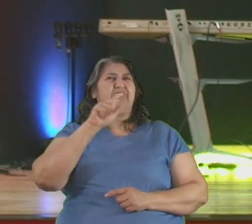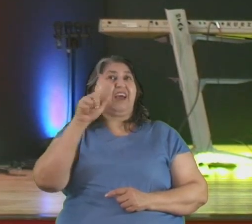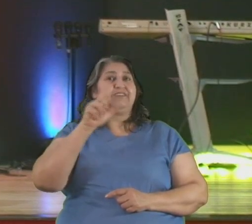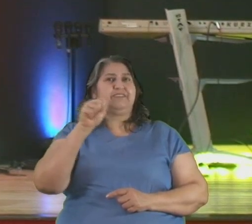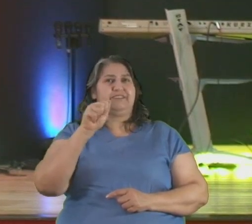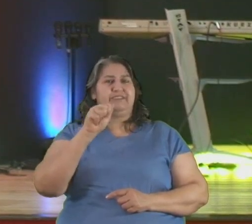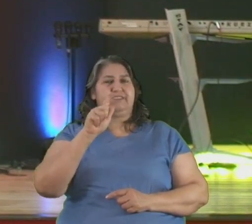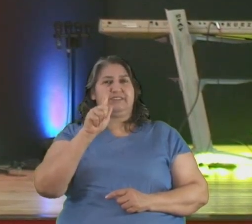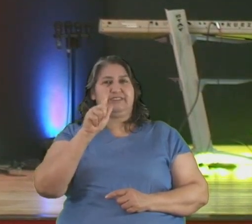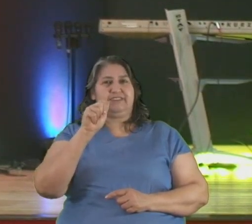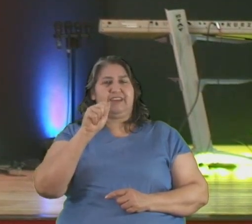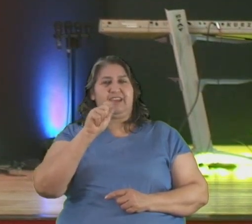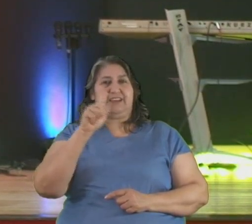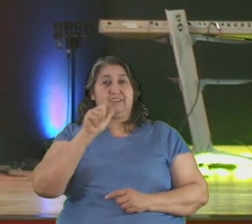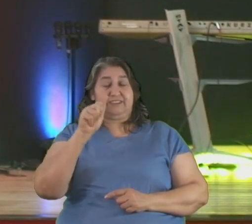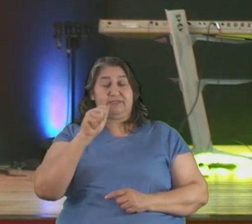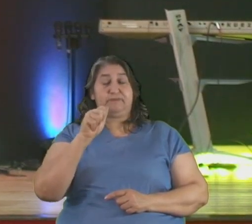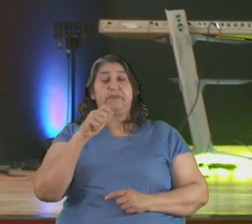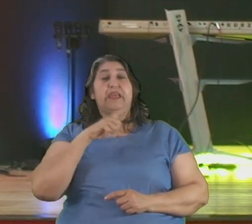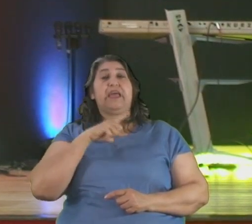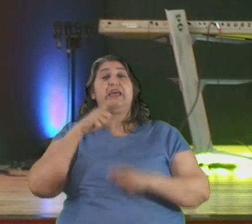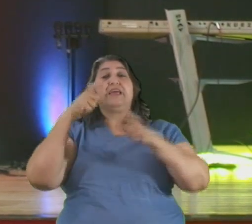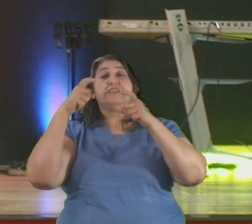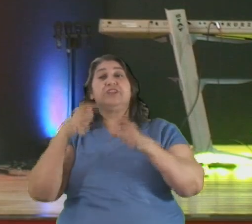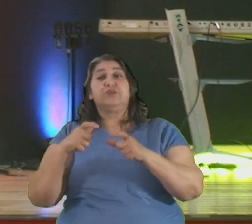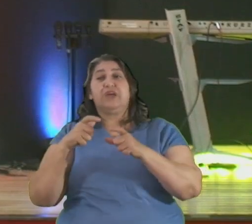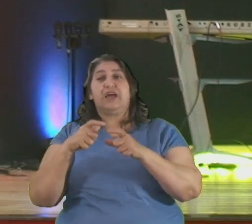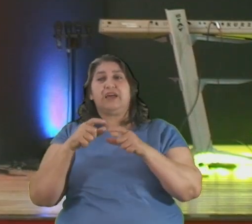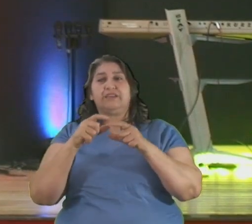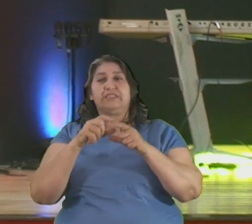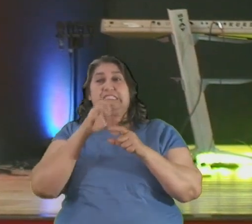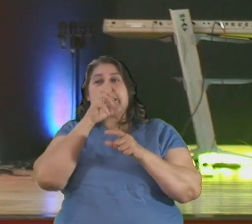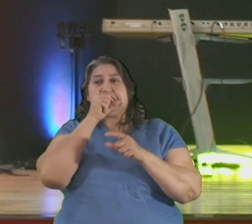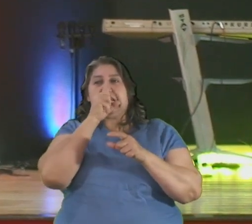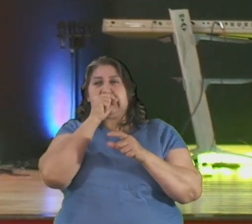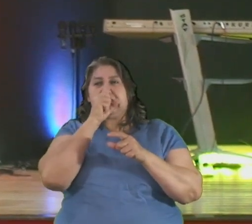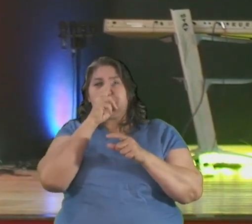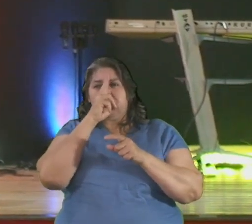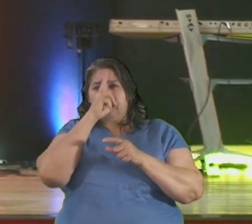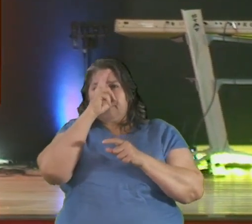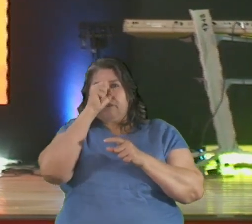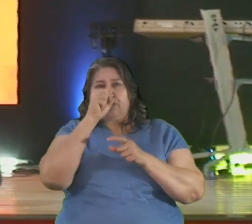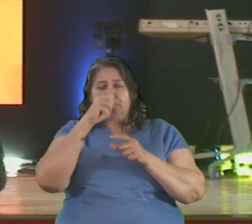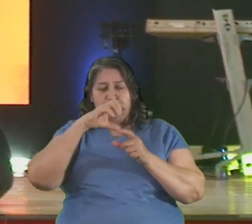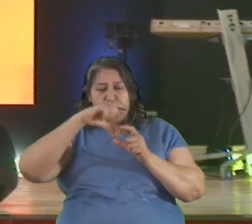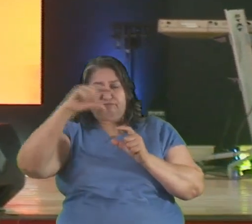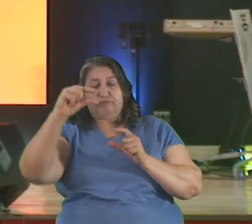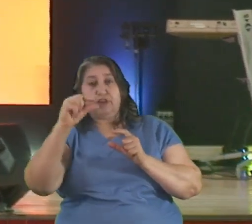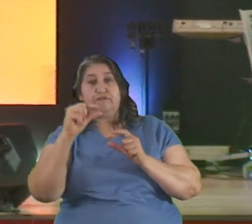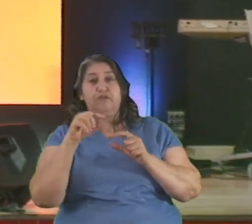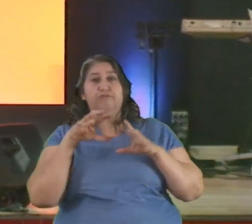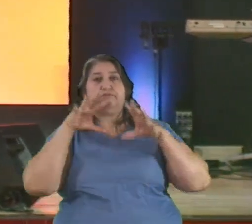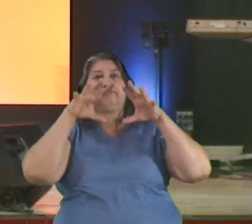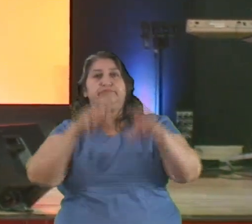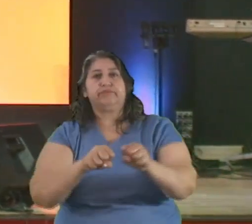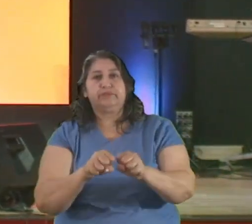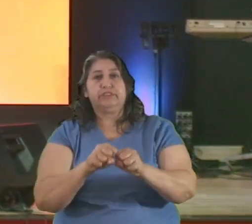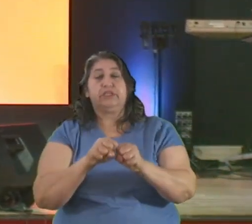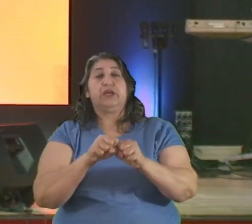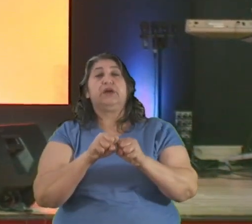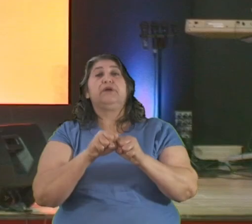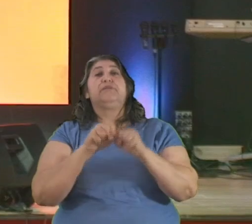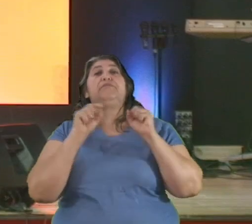Gaza, ela foi dominada por um partido terrorista